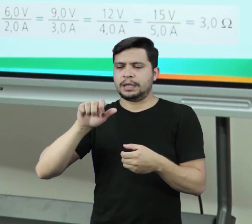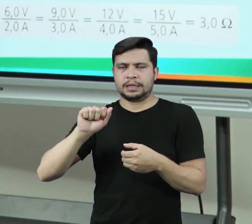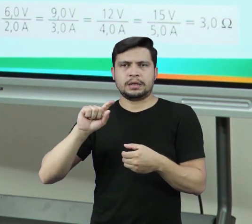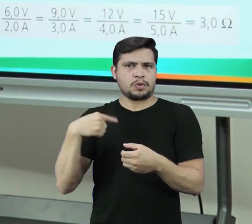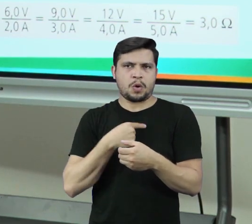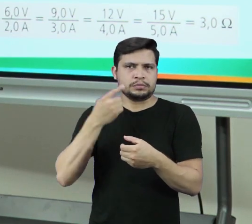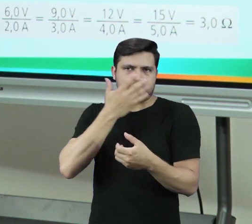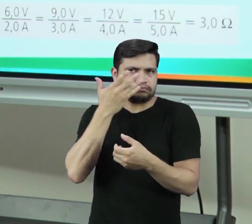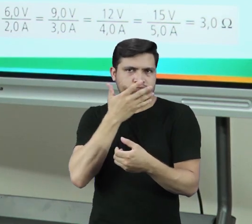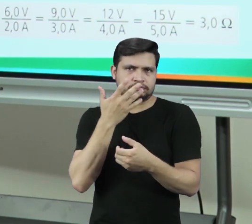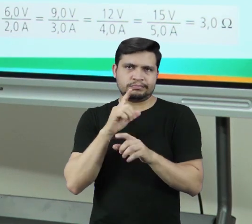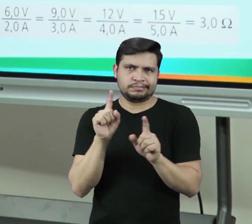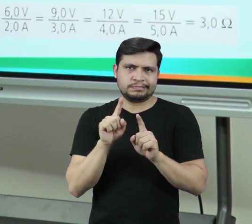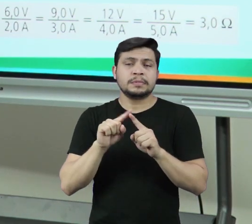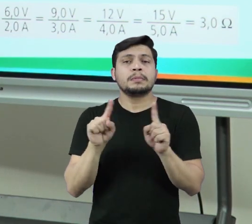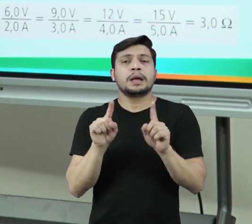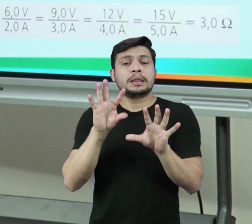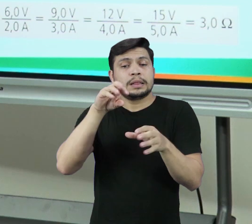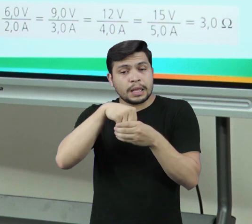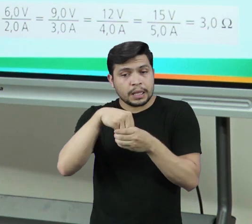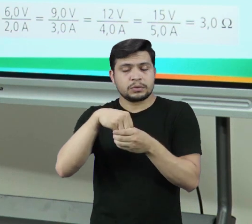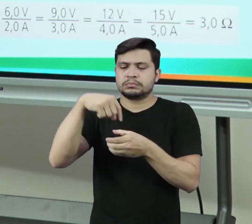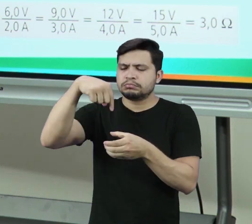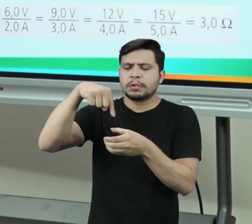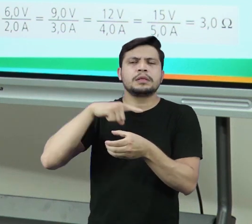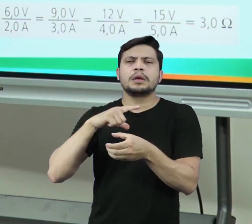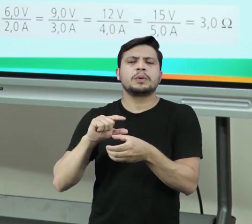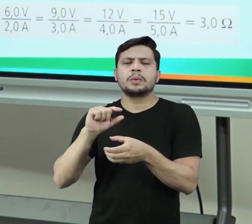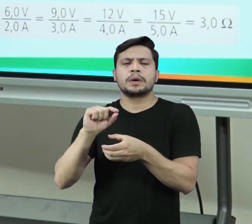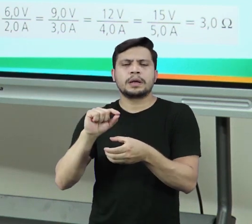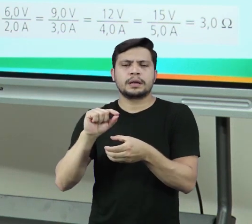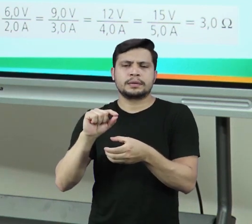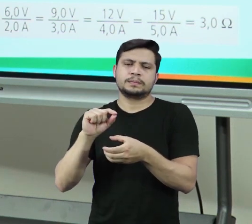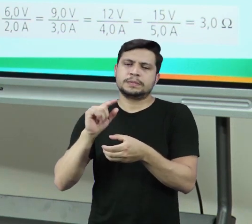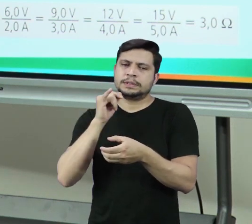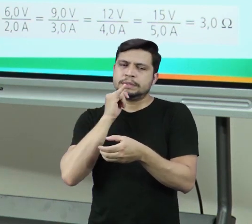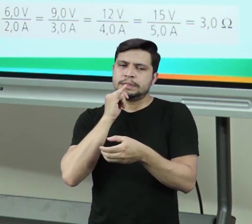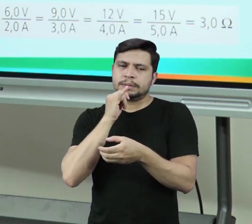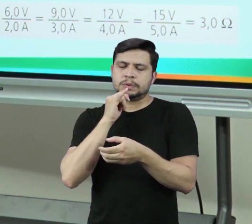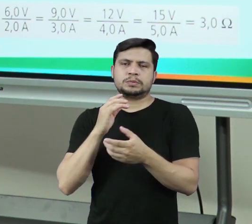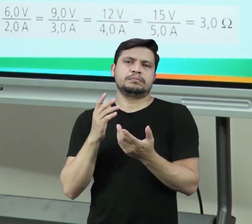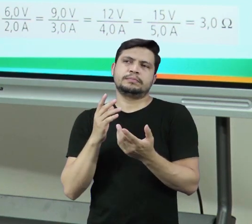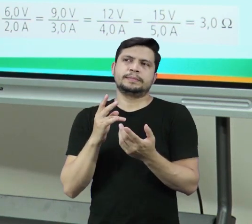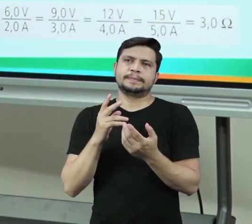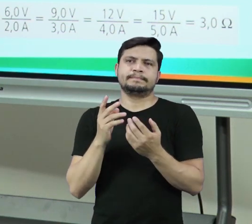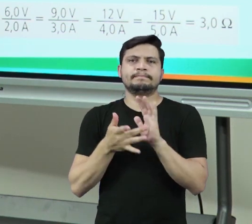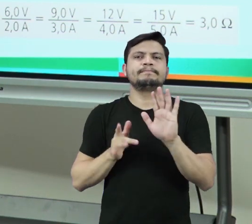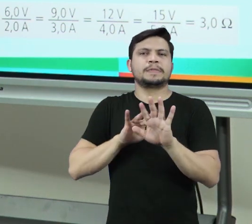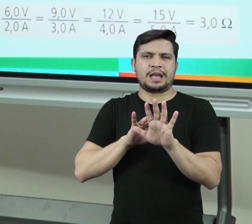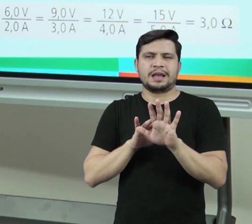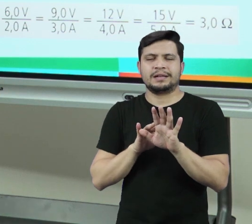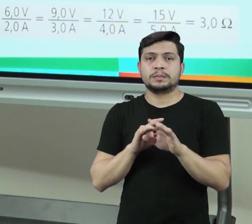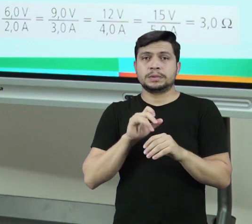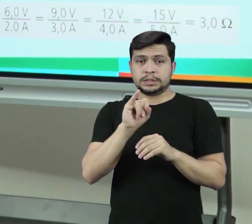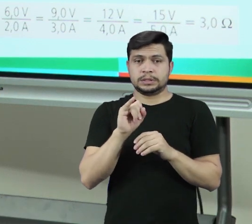com o olho humano, mas lá dentro eu tenho uma rede. E aí seria mais ou menos uma analogia de quando eu estou tentando passar por uma grade, eu tenho uma